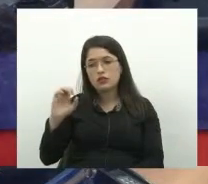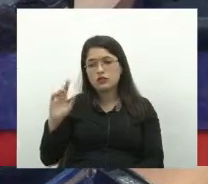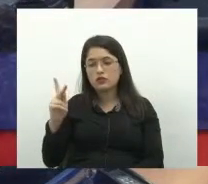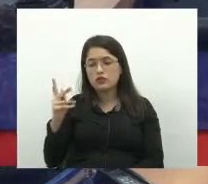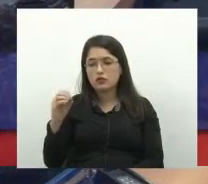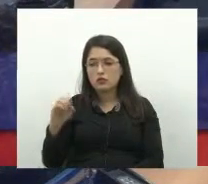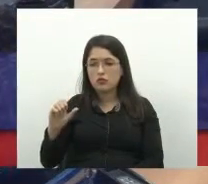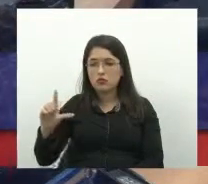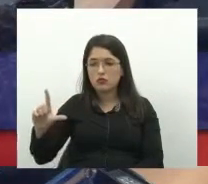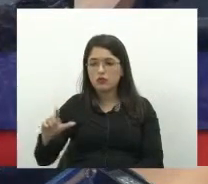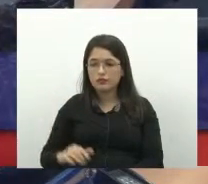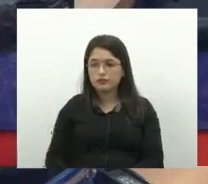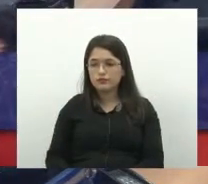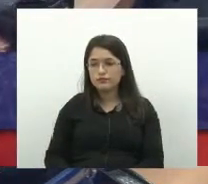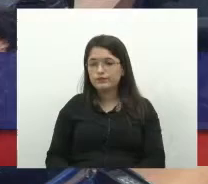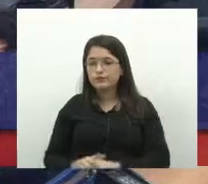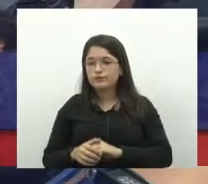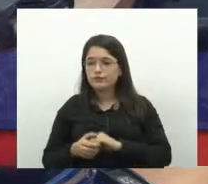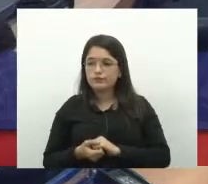Popular Shell.